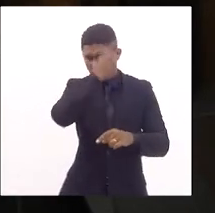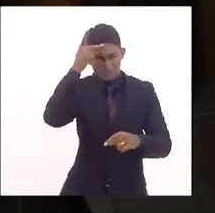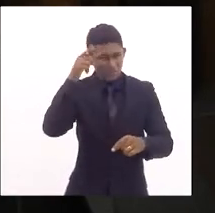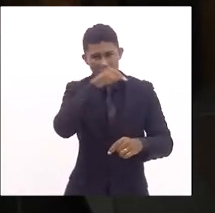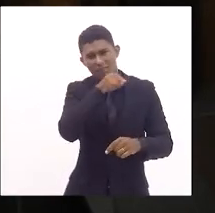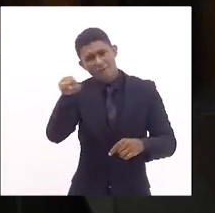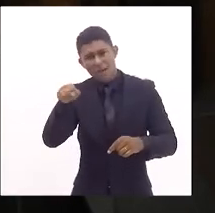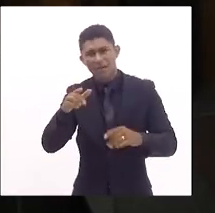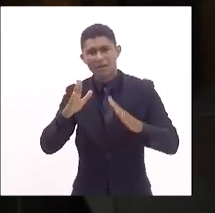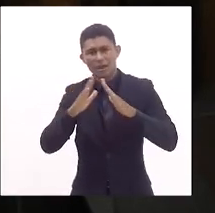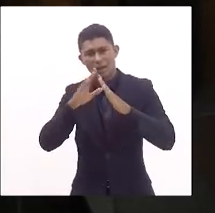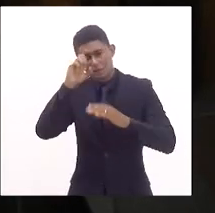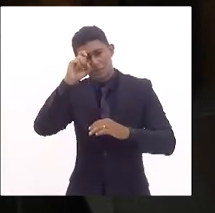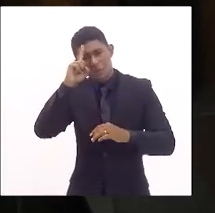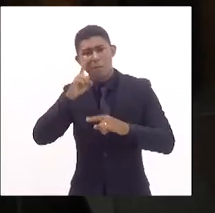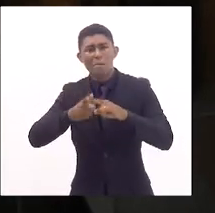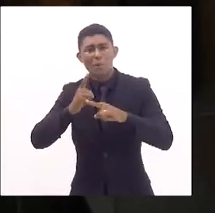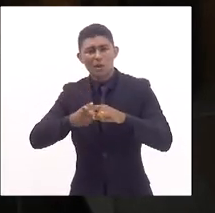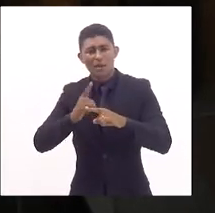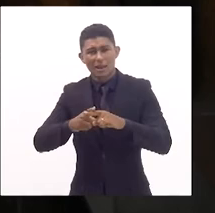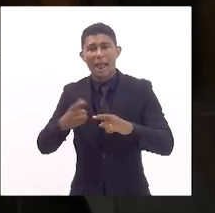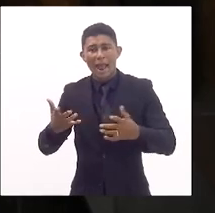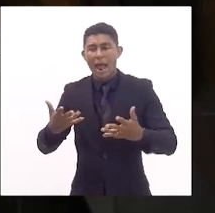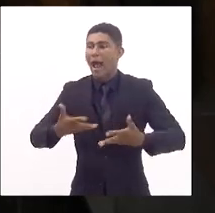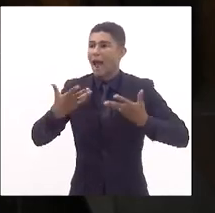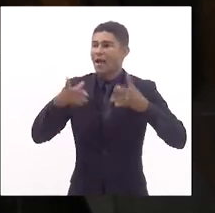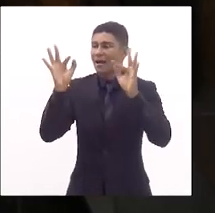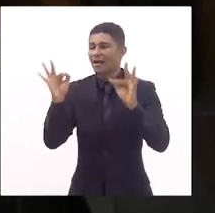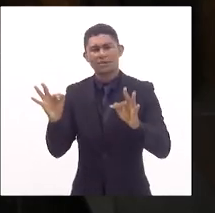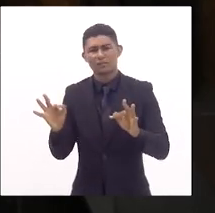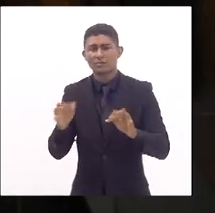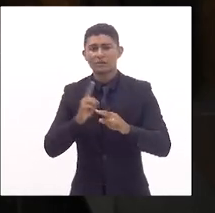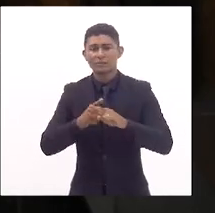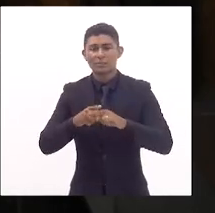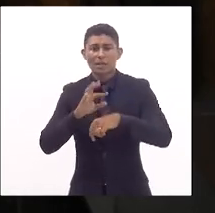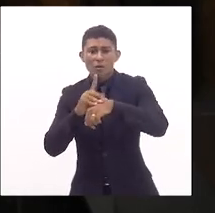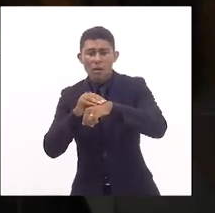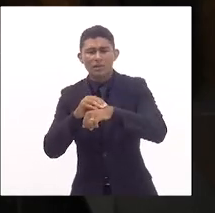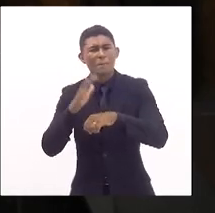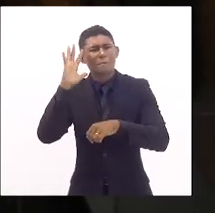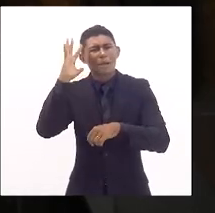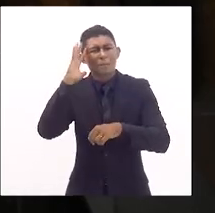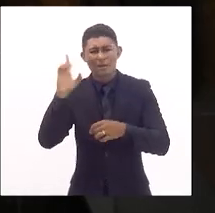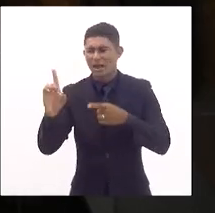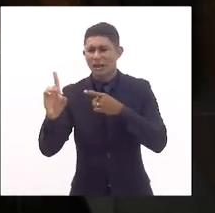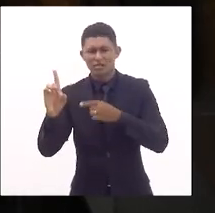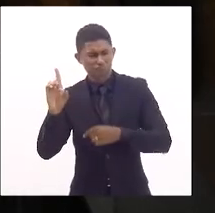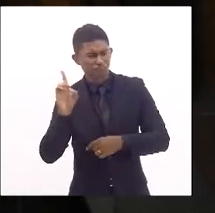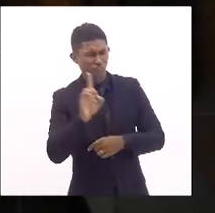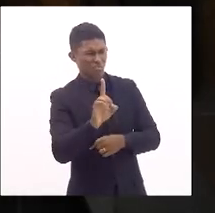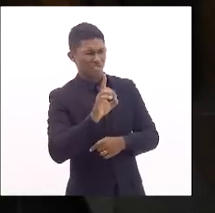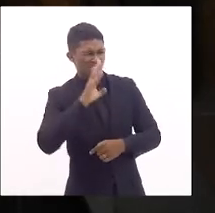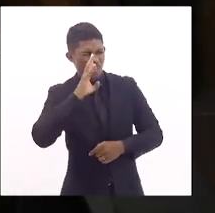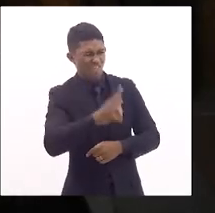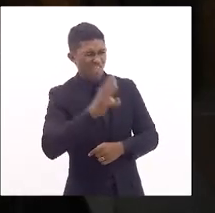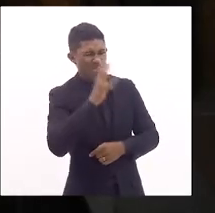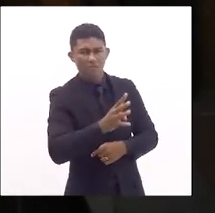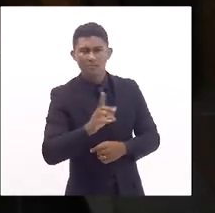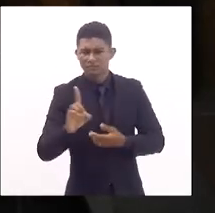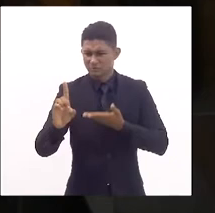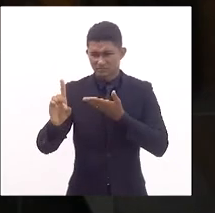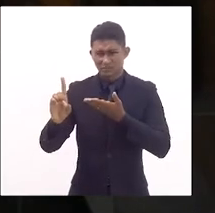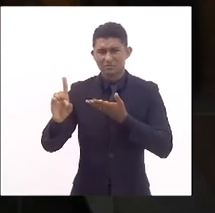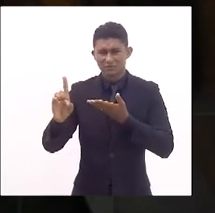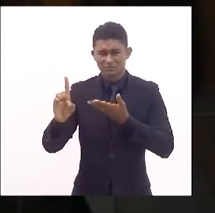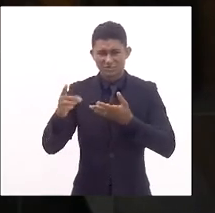procura Porque está precisando imagina como é que ela trata se Povo Presidente ela não é merecedora de